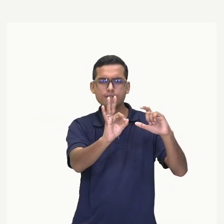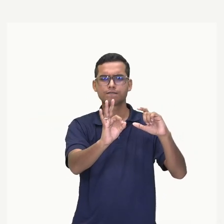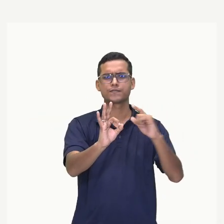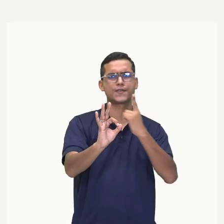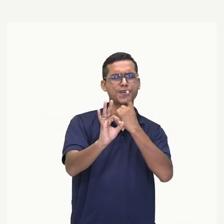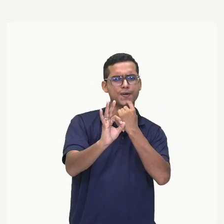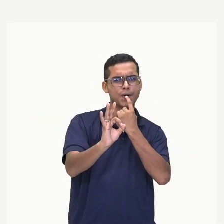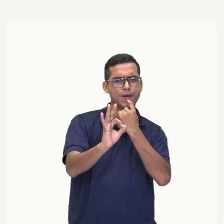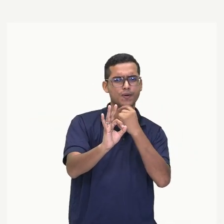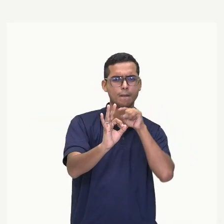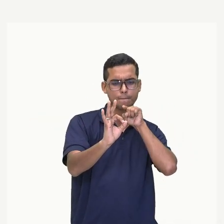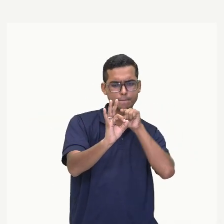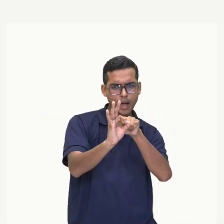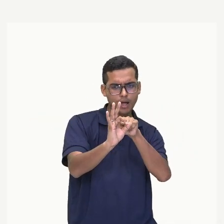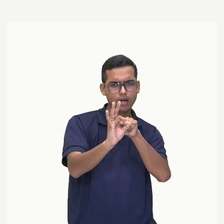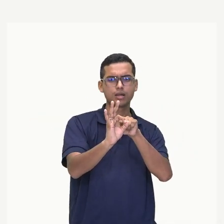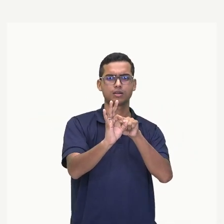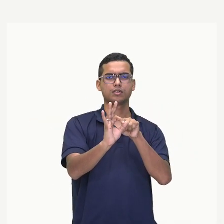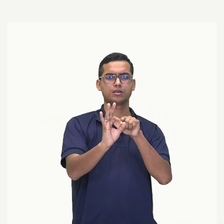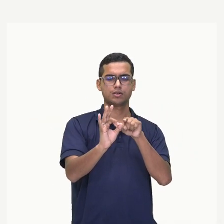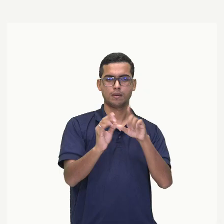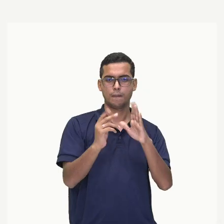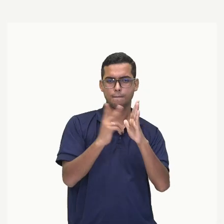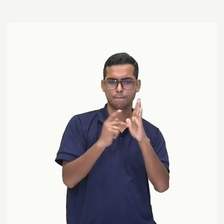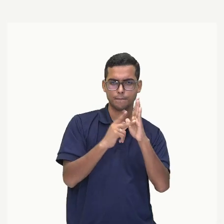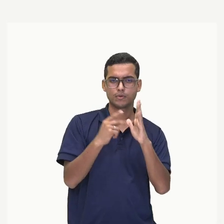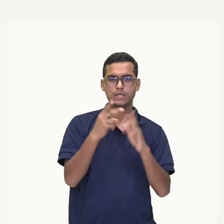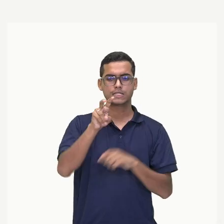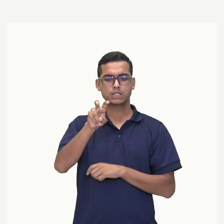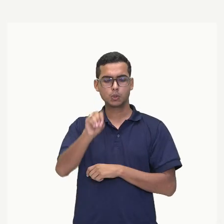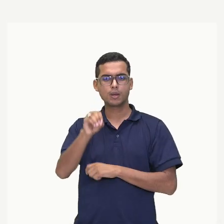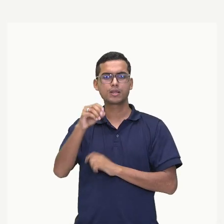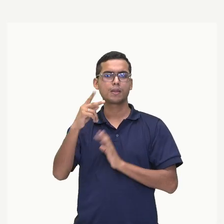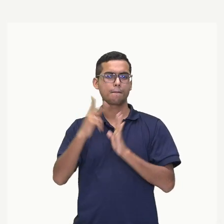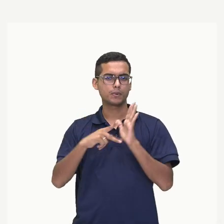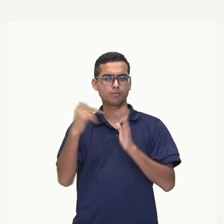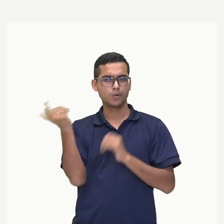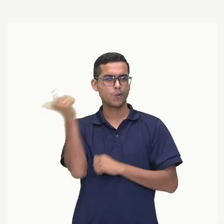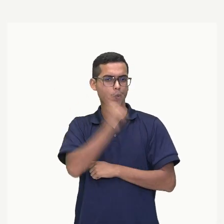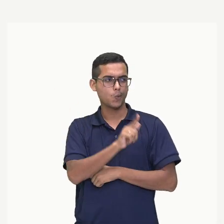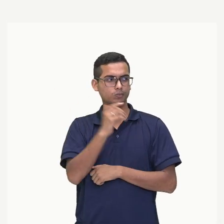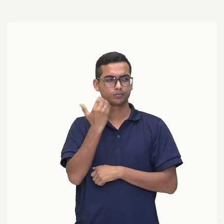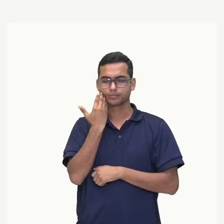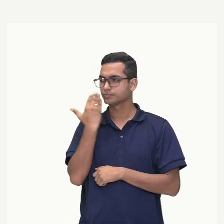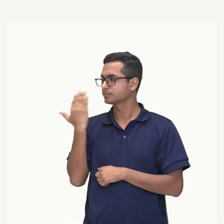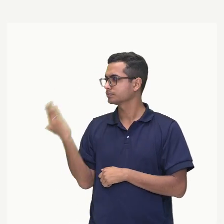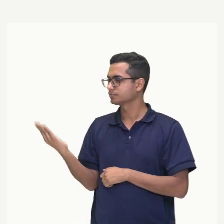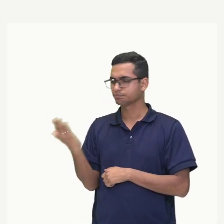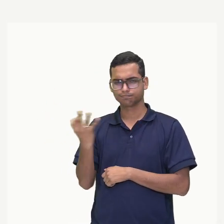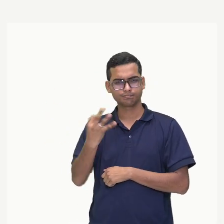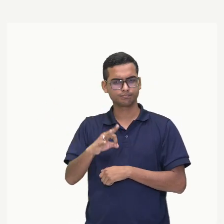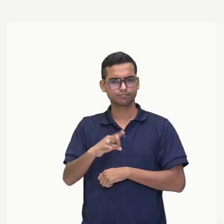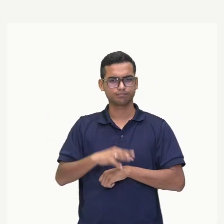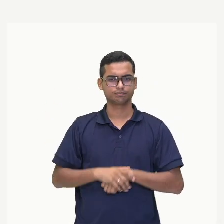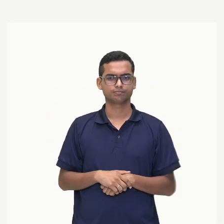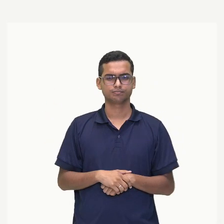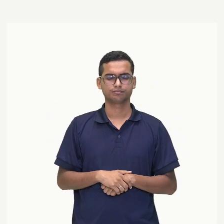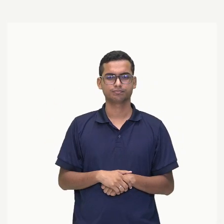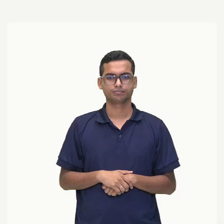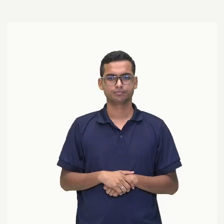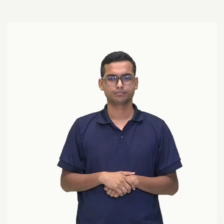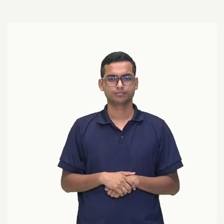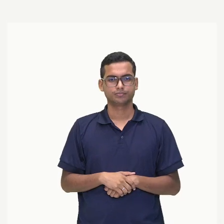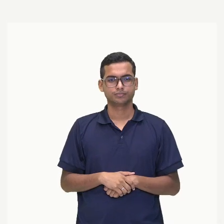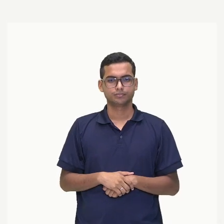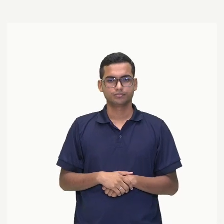no centro, você acumula 50 pontos, né? Aqui